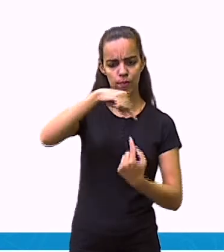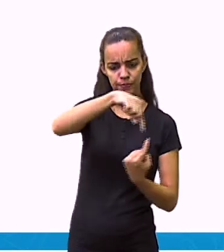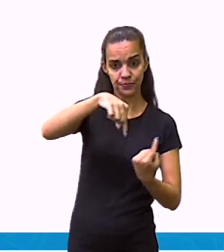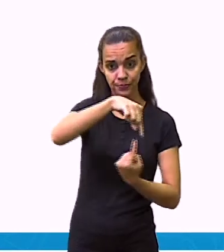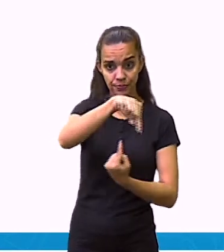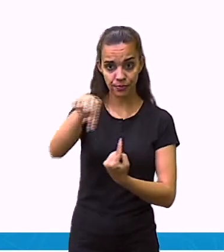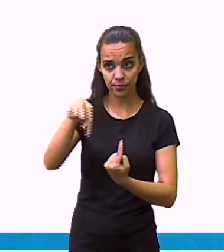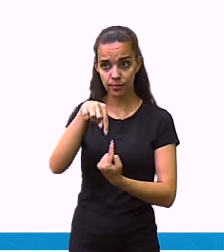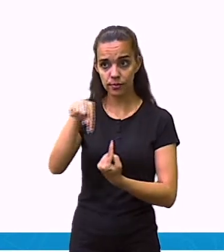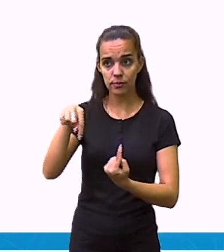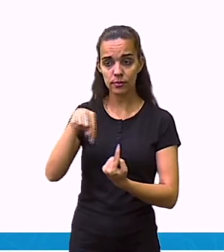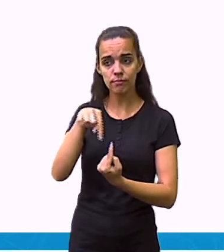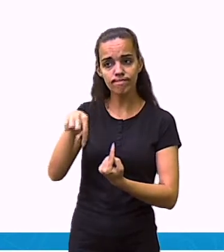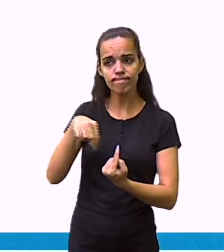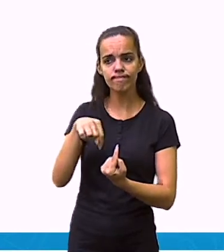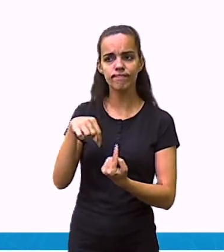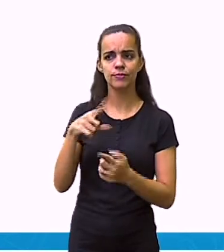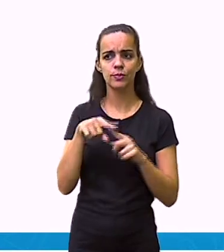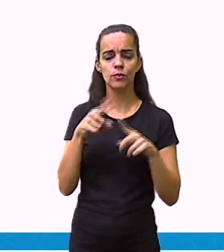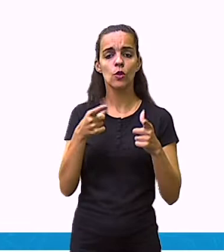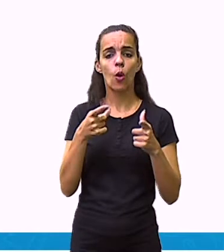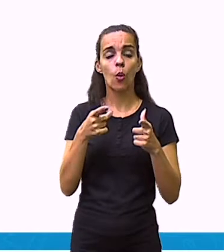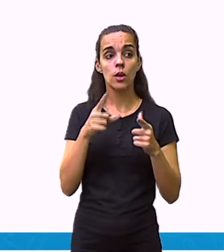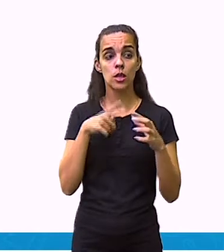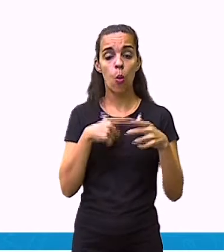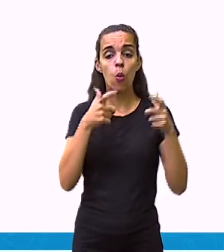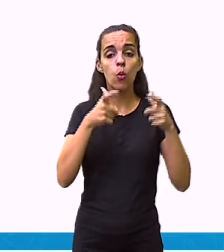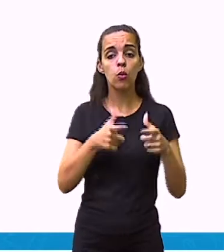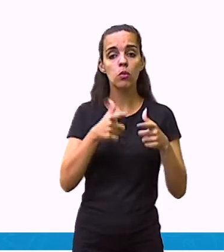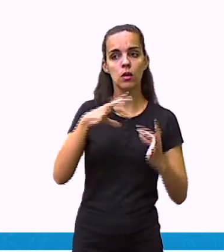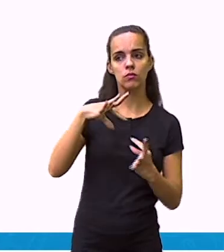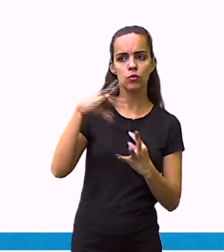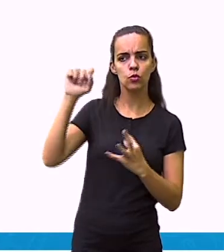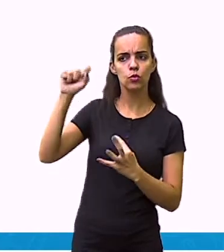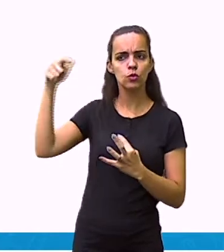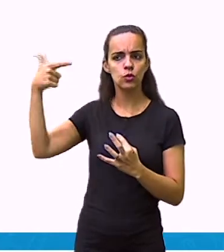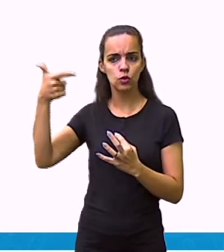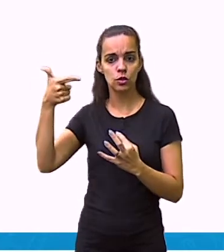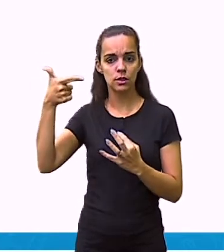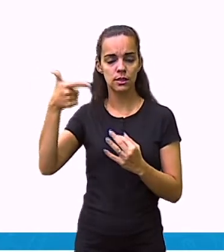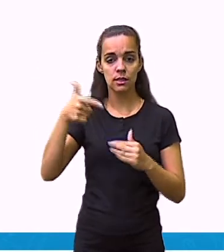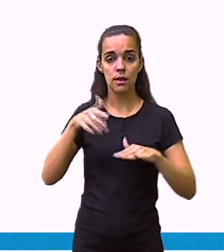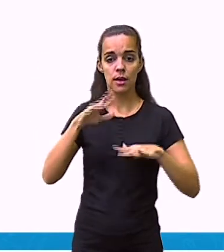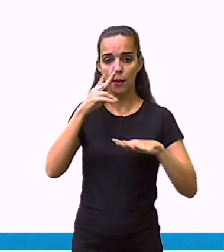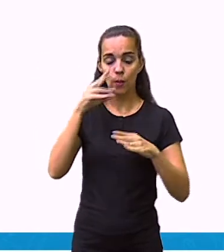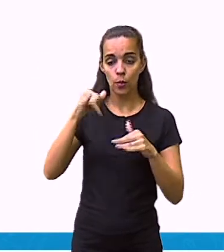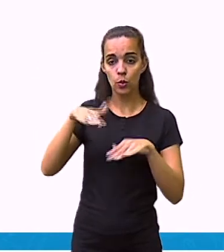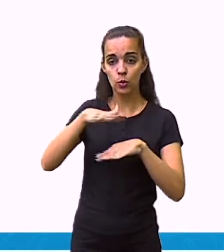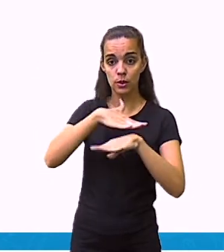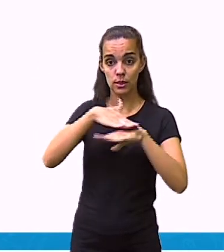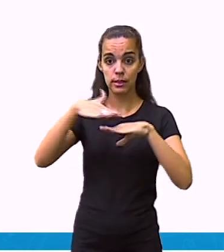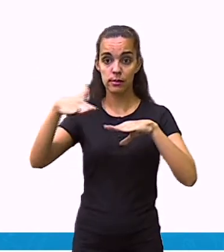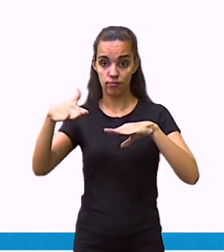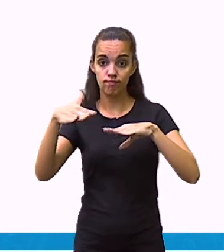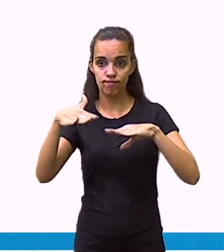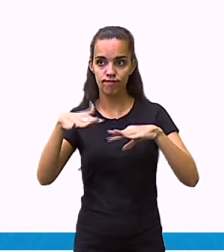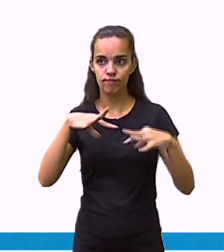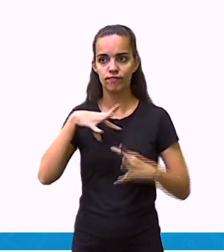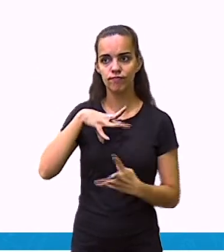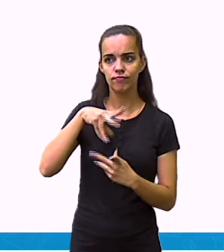do planeta Terra, a posição do Sol em relação à superfície terrestre, ela